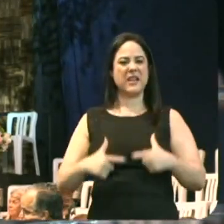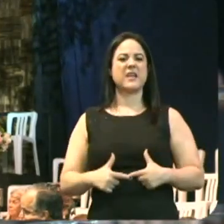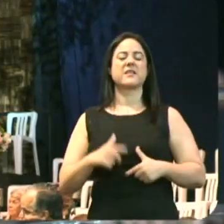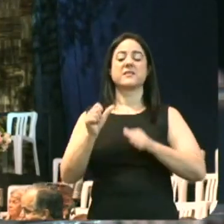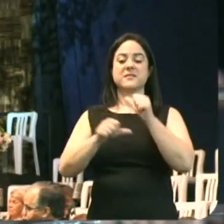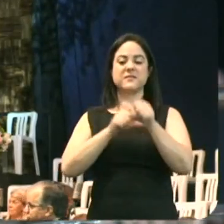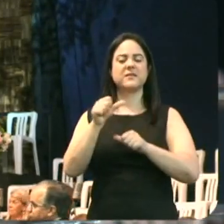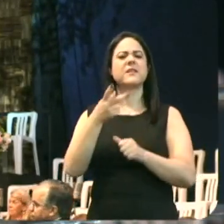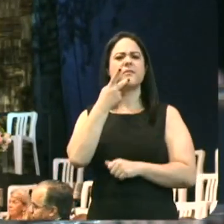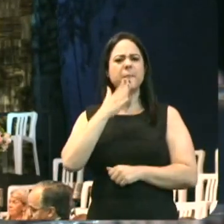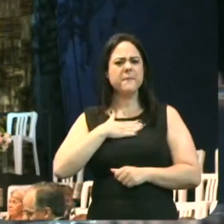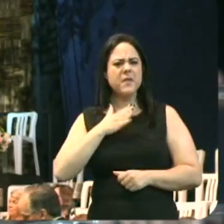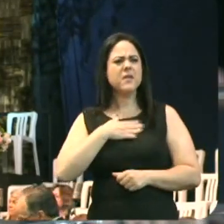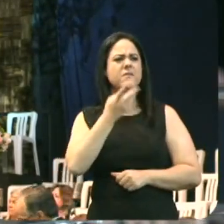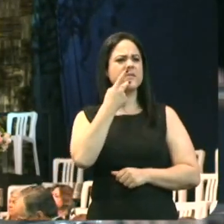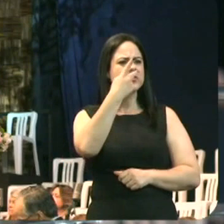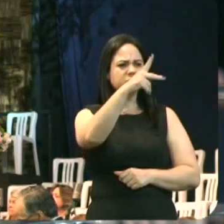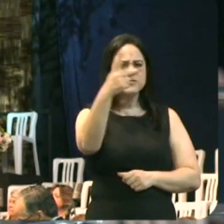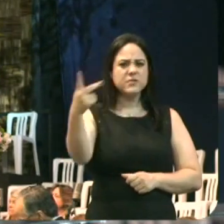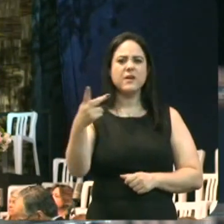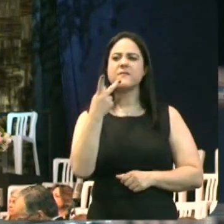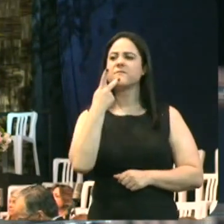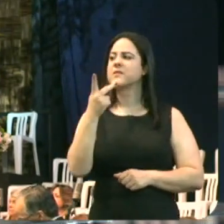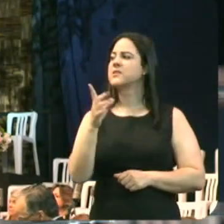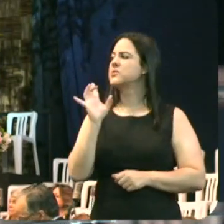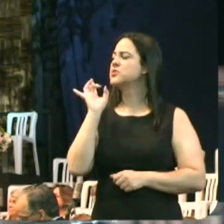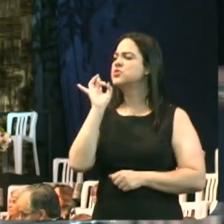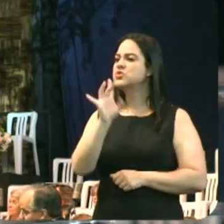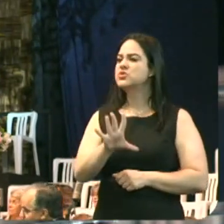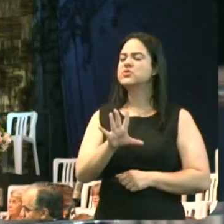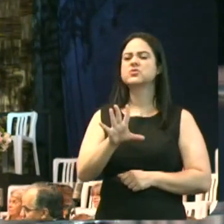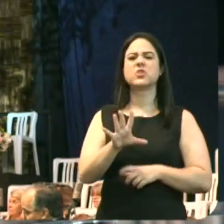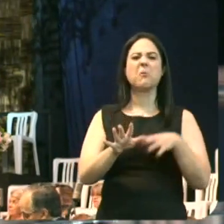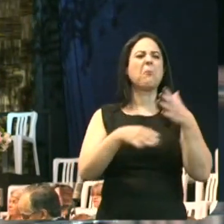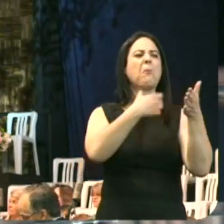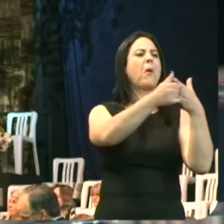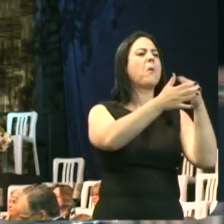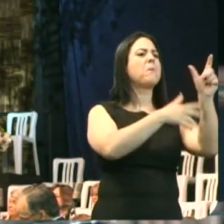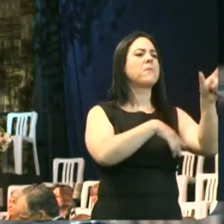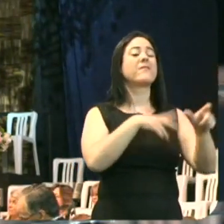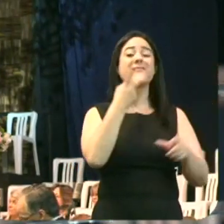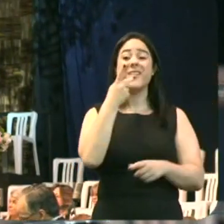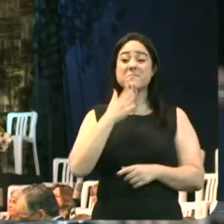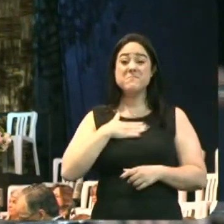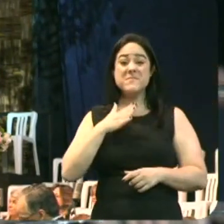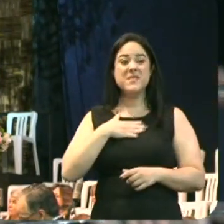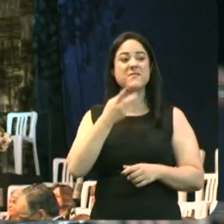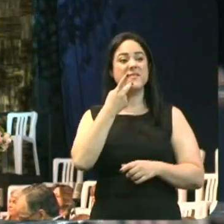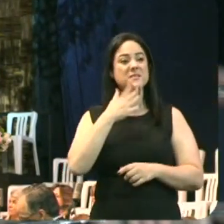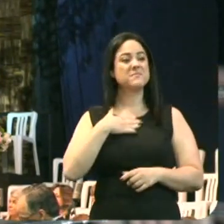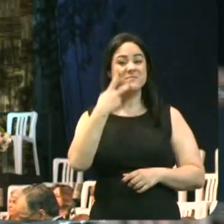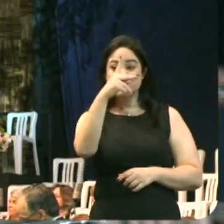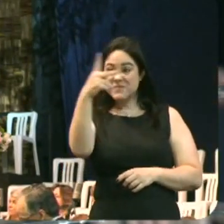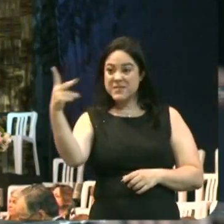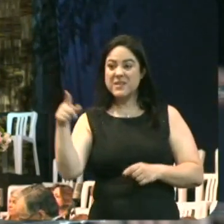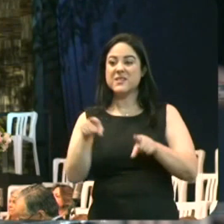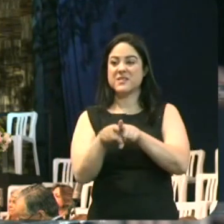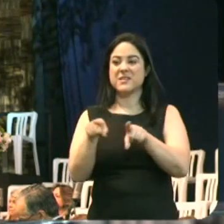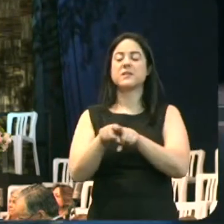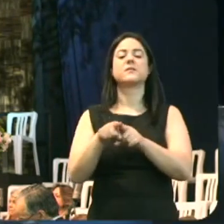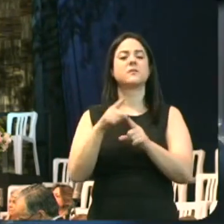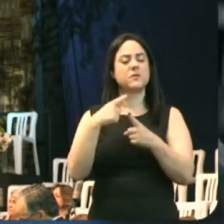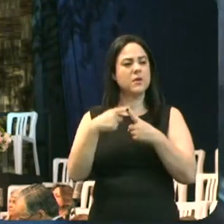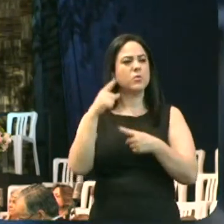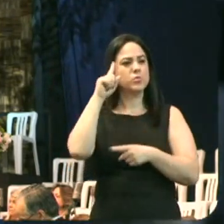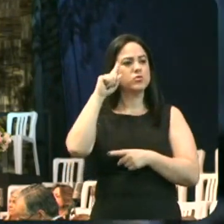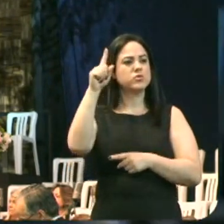está falando de mim, está falando de você, não está falando só deles não. porque um dia a luz de Jesus brilhou